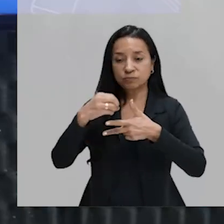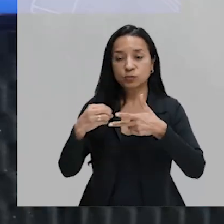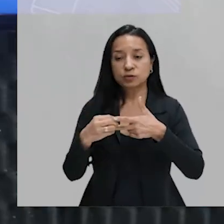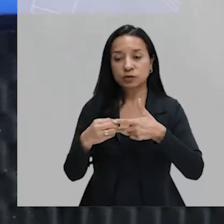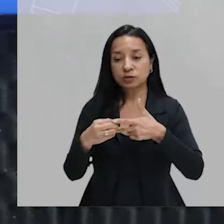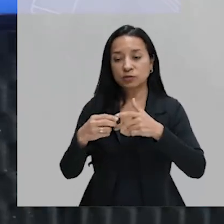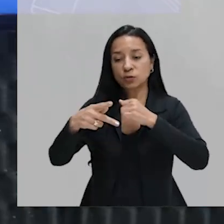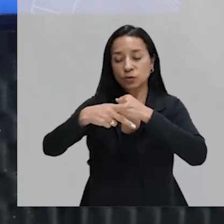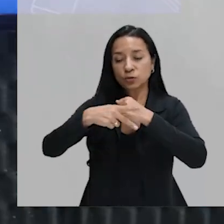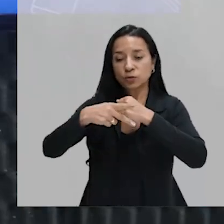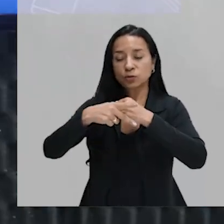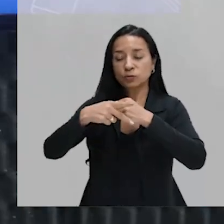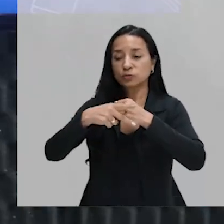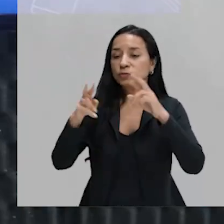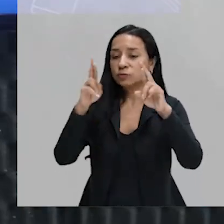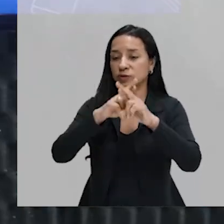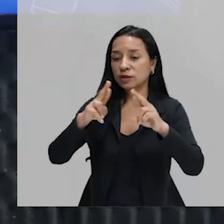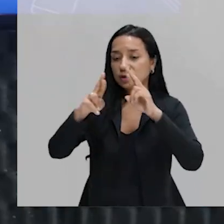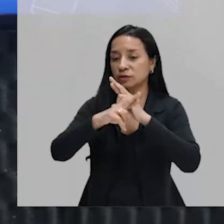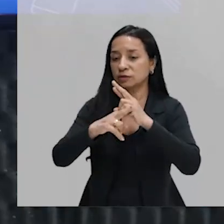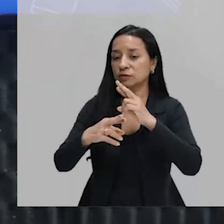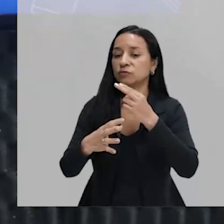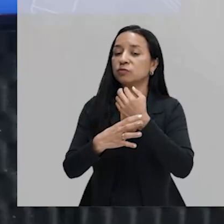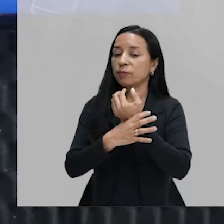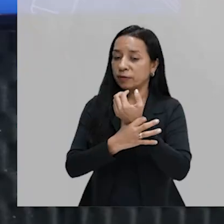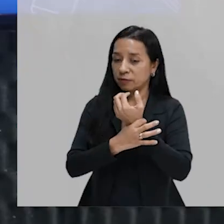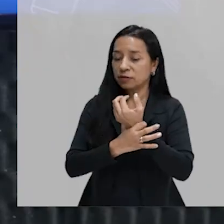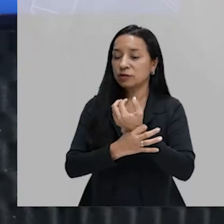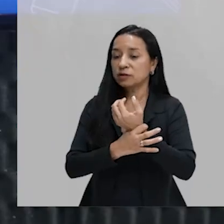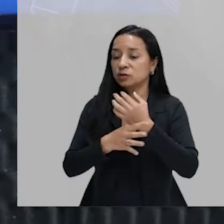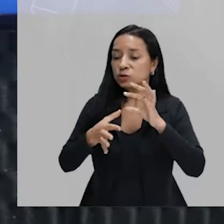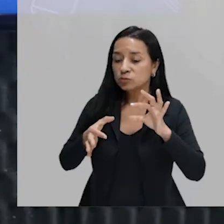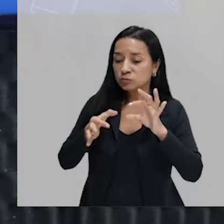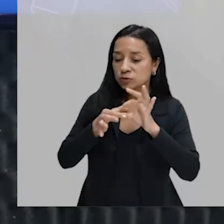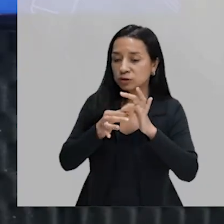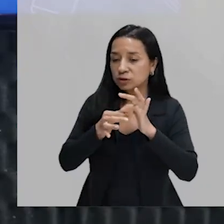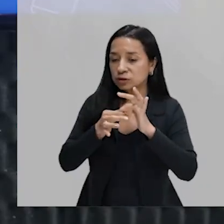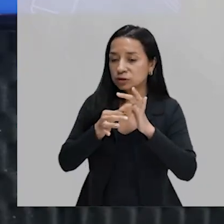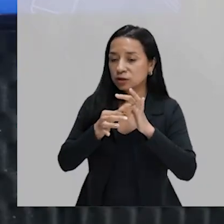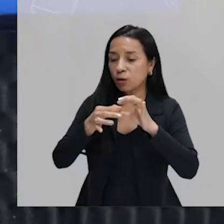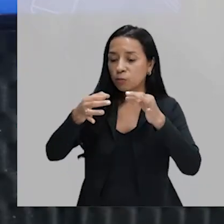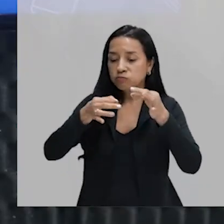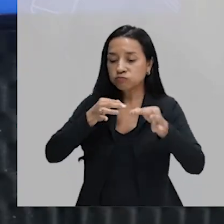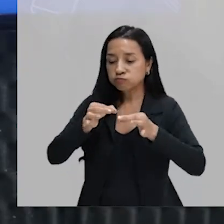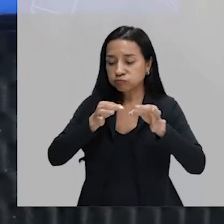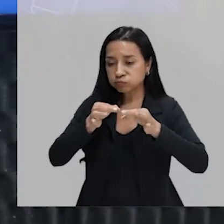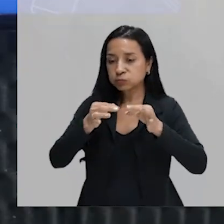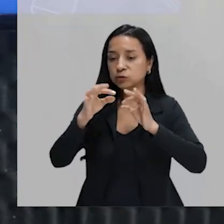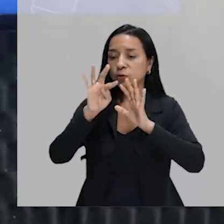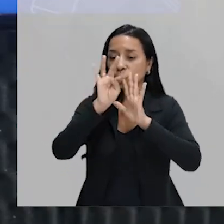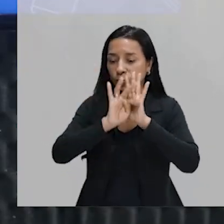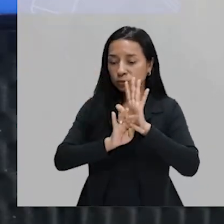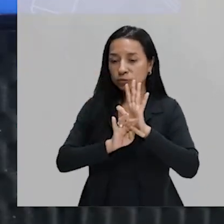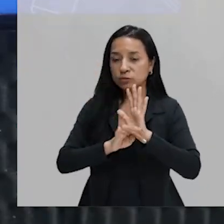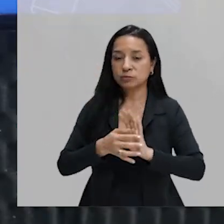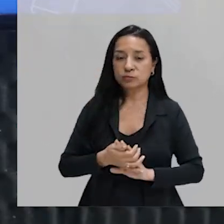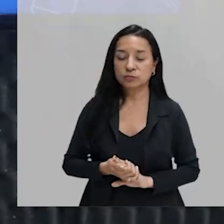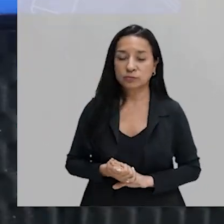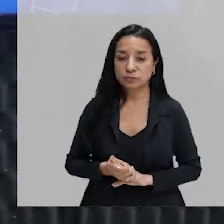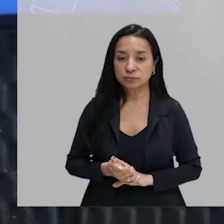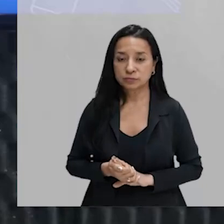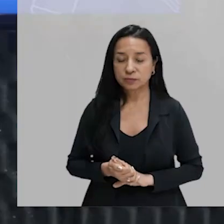são os pronomes relativos para garantir a coesão do texto que vocês irão produzir. Os